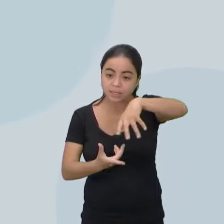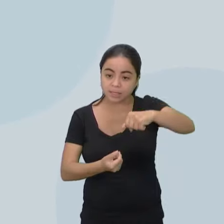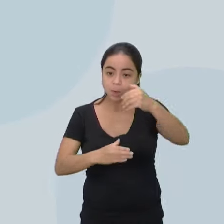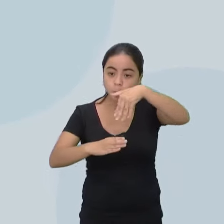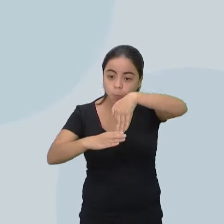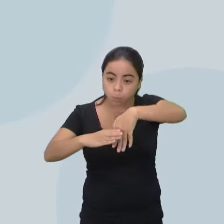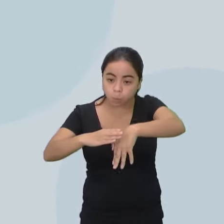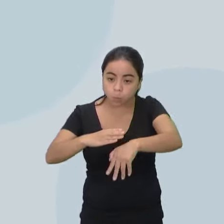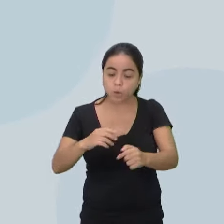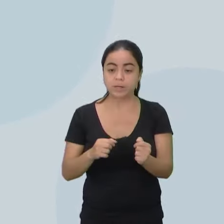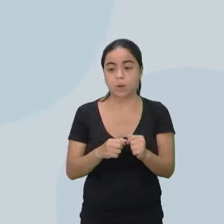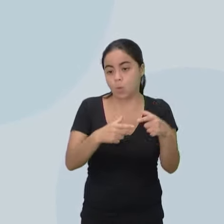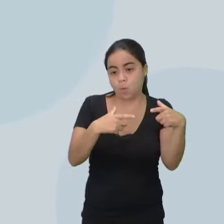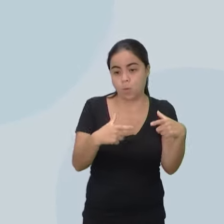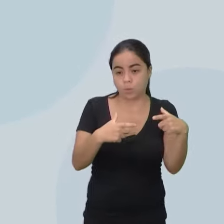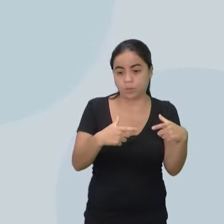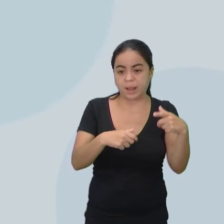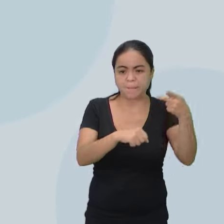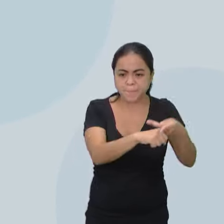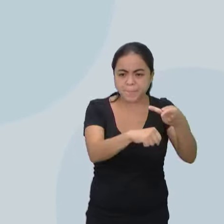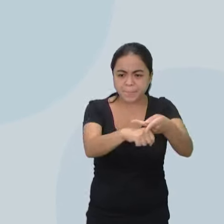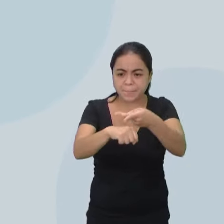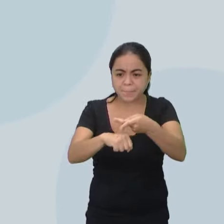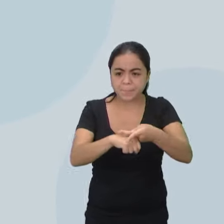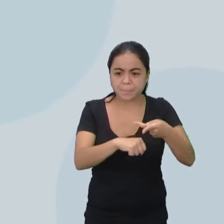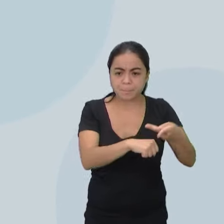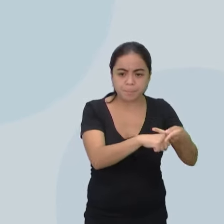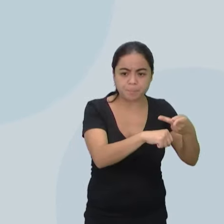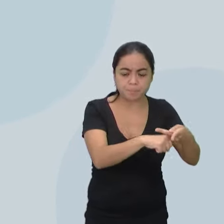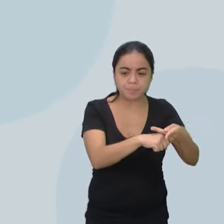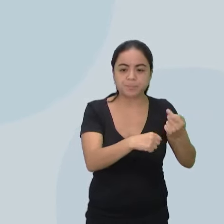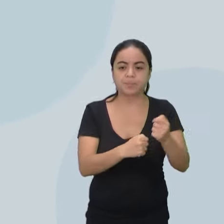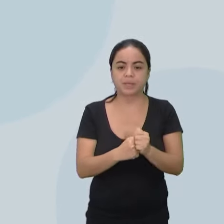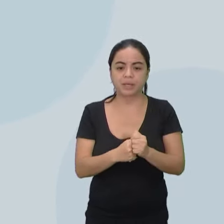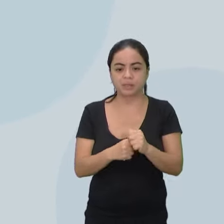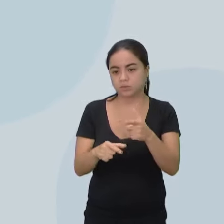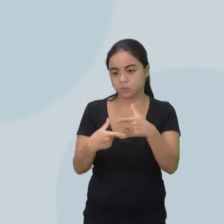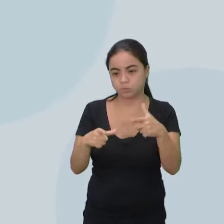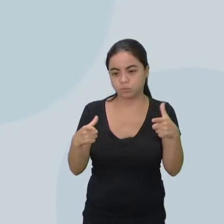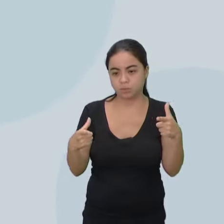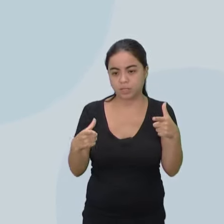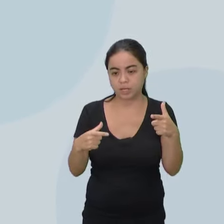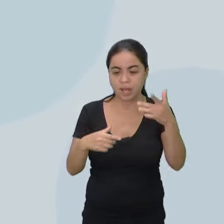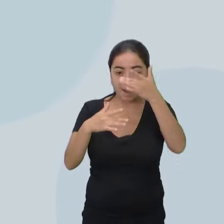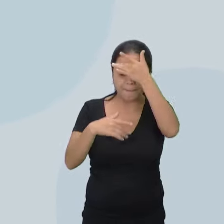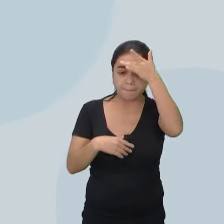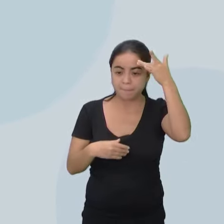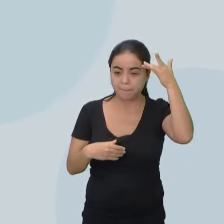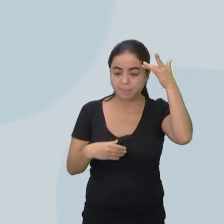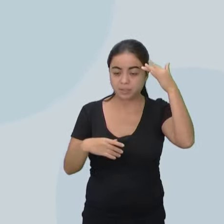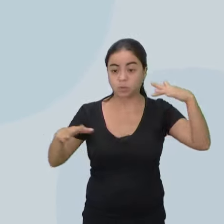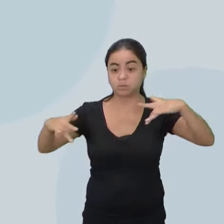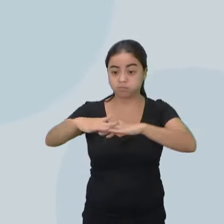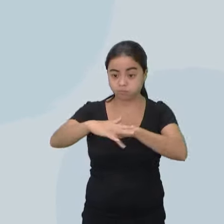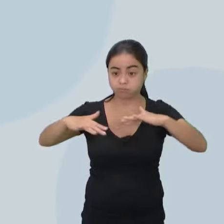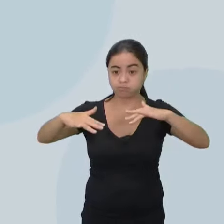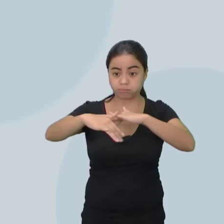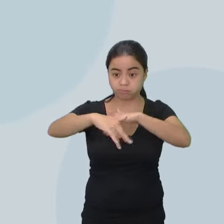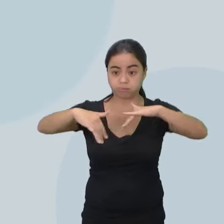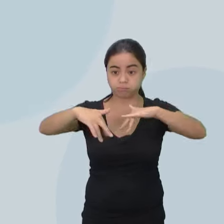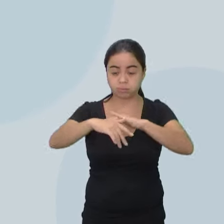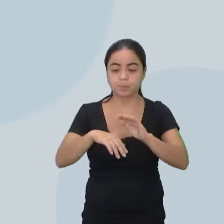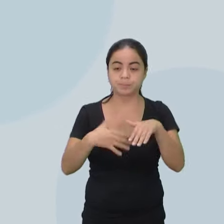tem rochas, né? Um lugar onde tem pedras, que não tem muito acesso à movimentação,